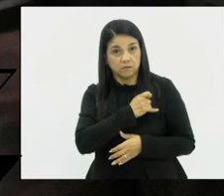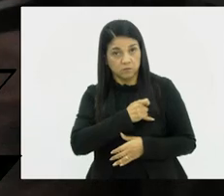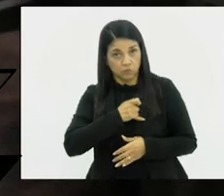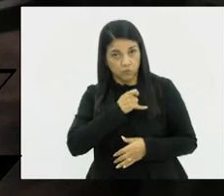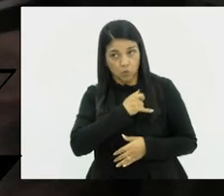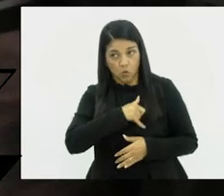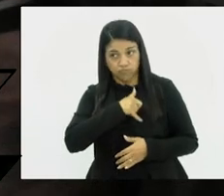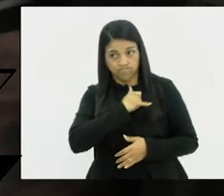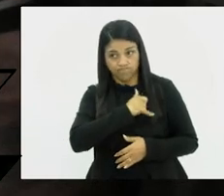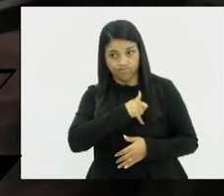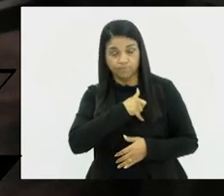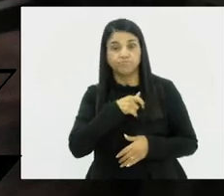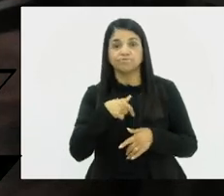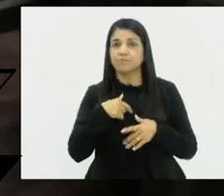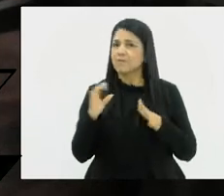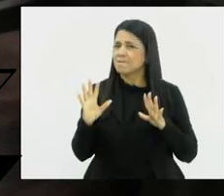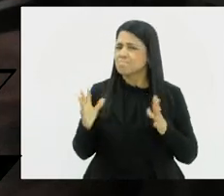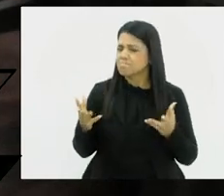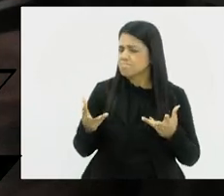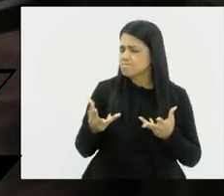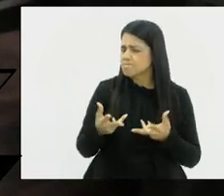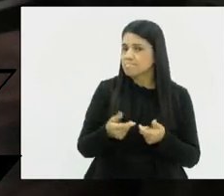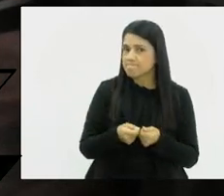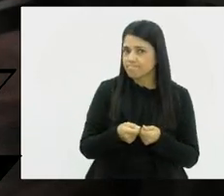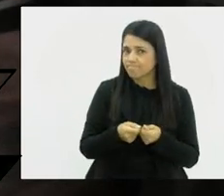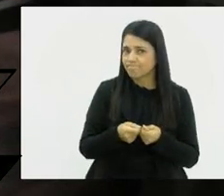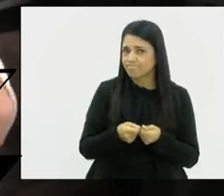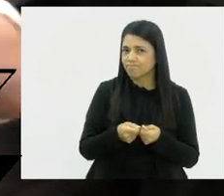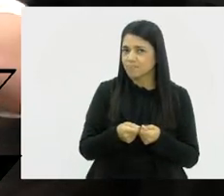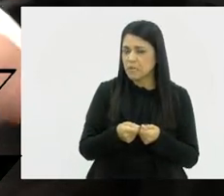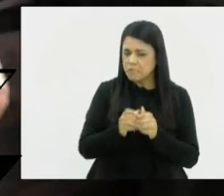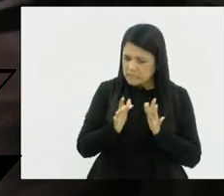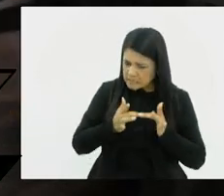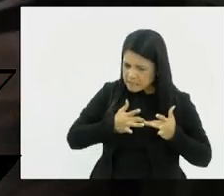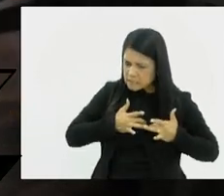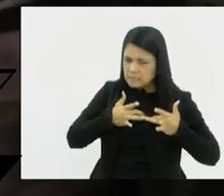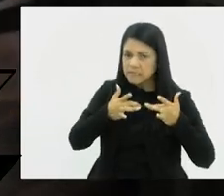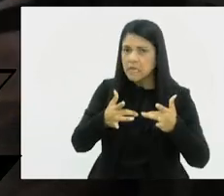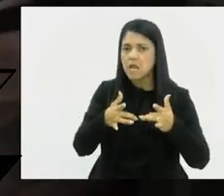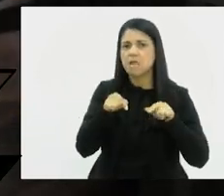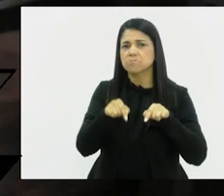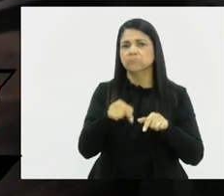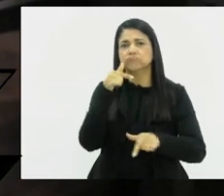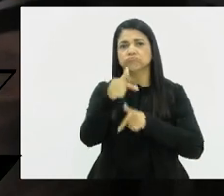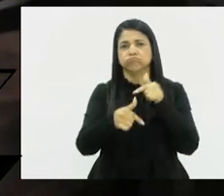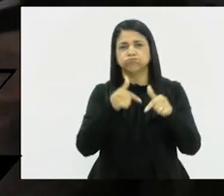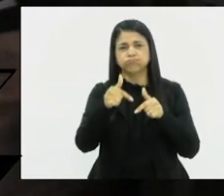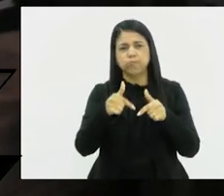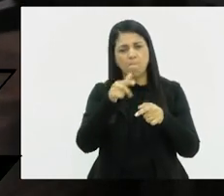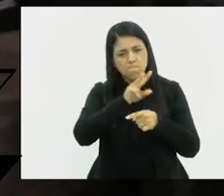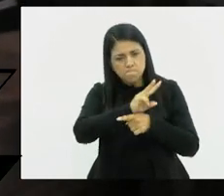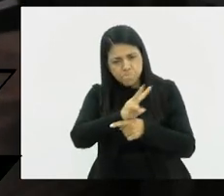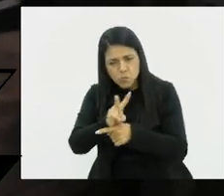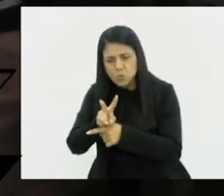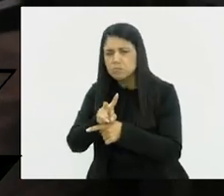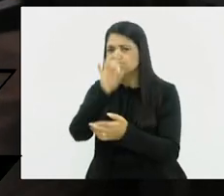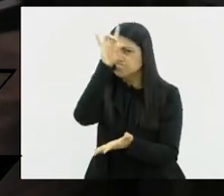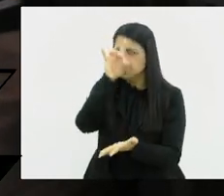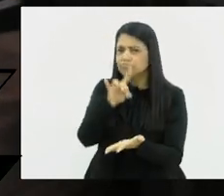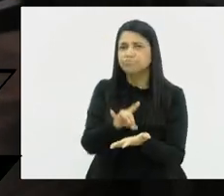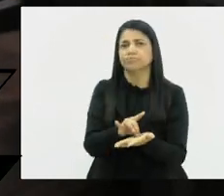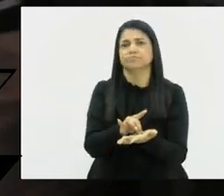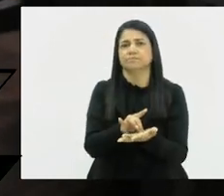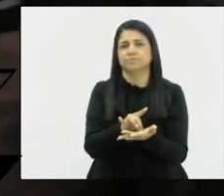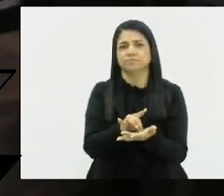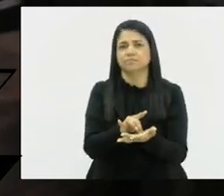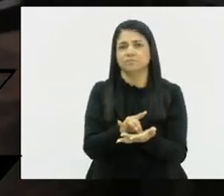eles são fantásticos. O que eles se entregam de verdade na causa, sabe? Protetores de verdade.